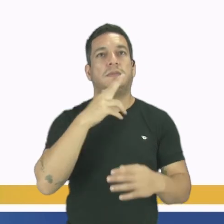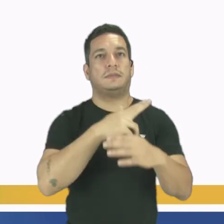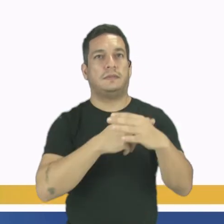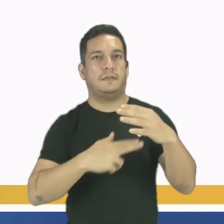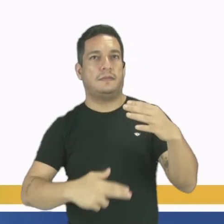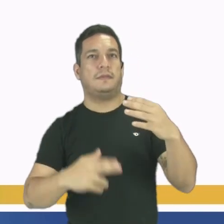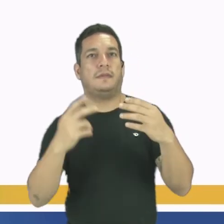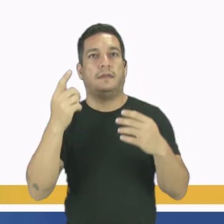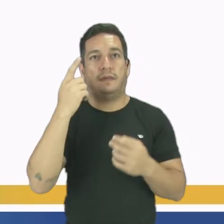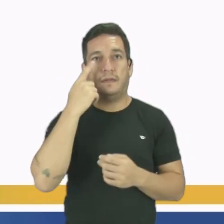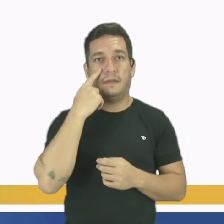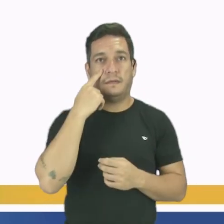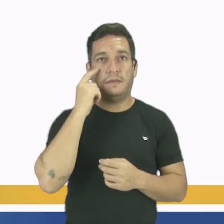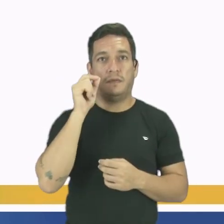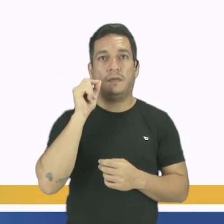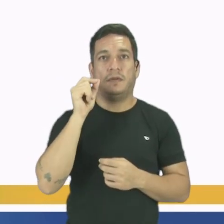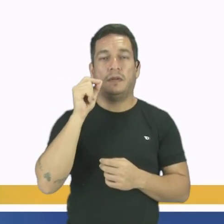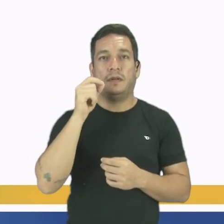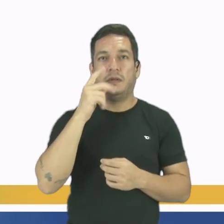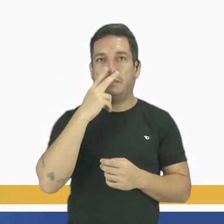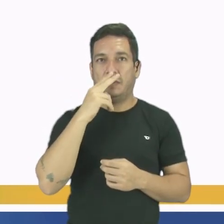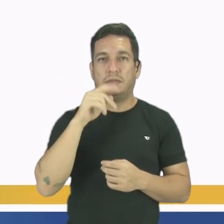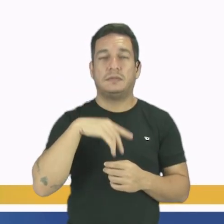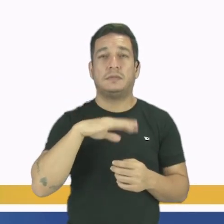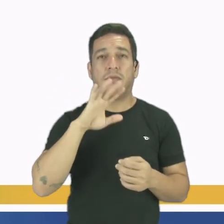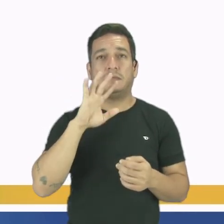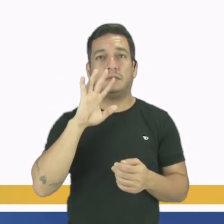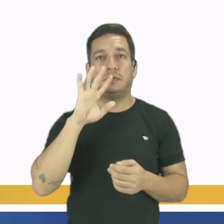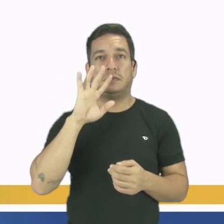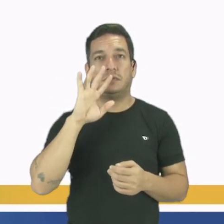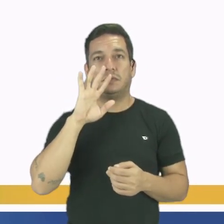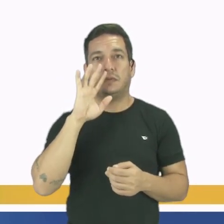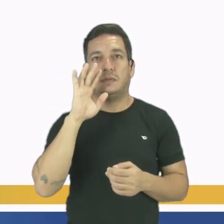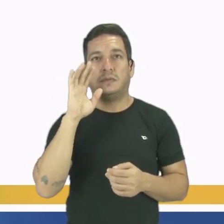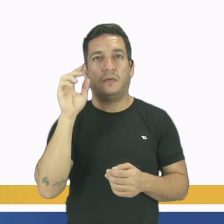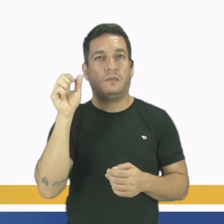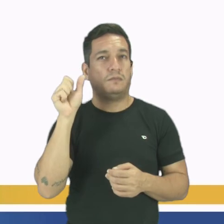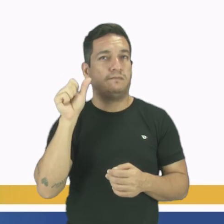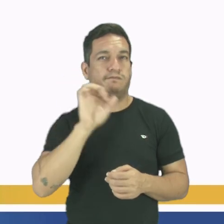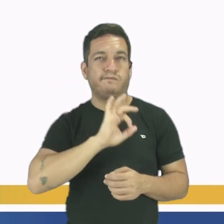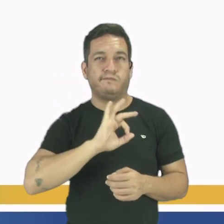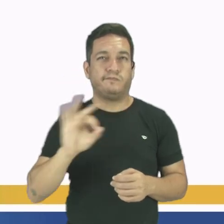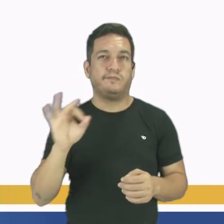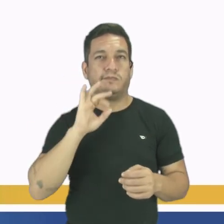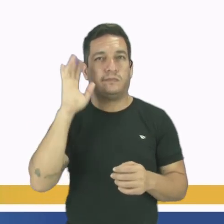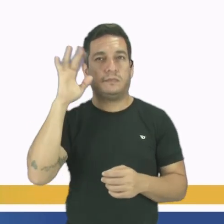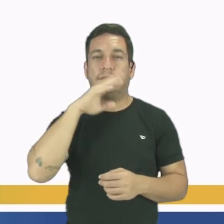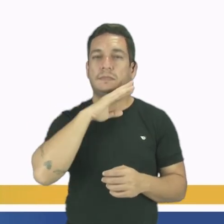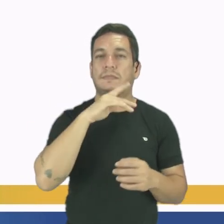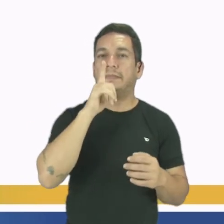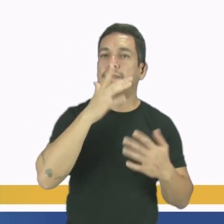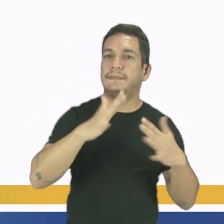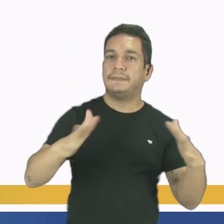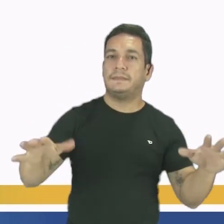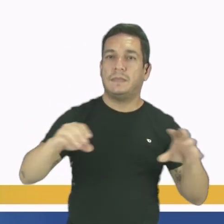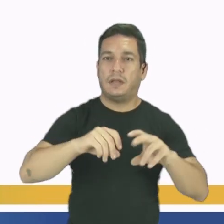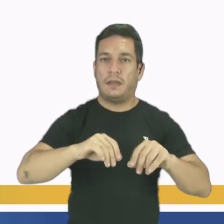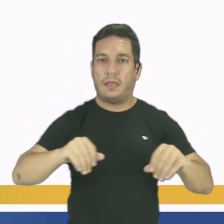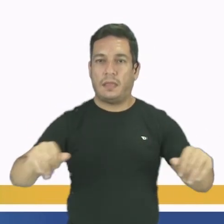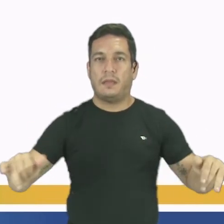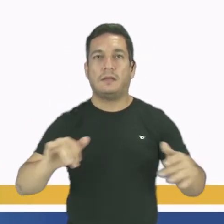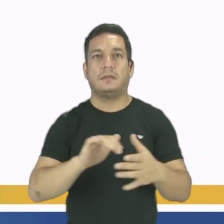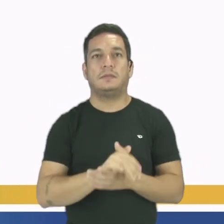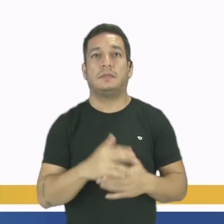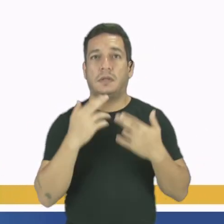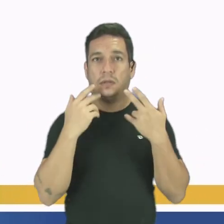da sereia, virava um pesadelo tão medonho, ali naquela praia, ali na areia.